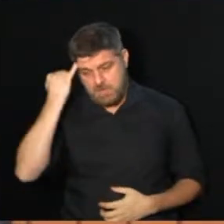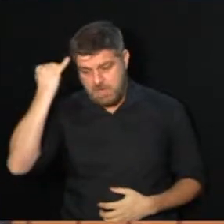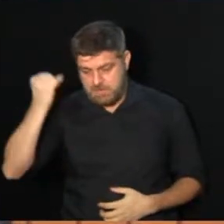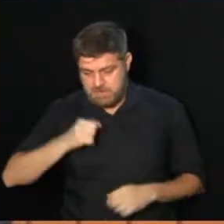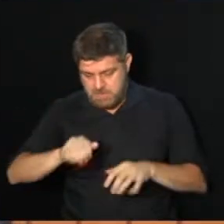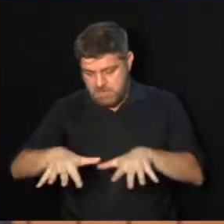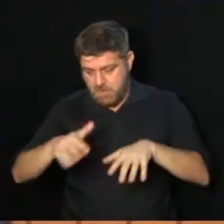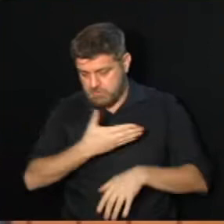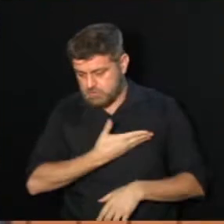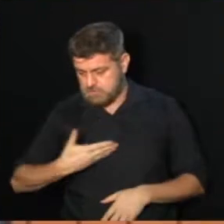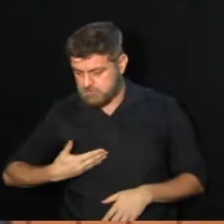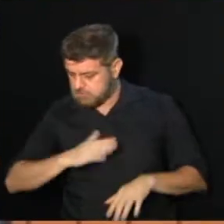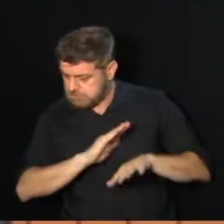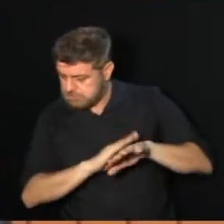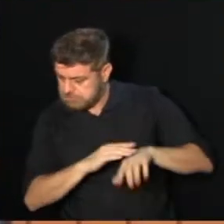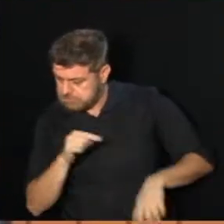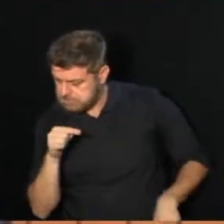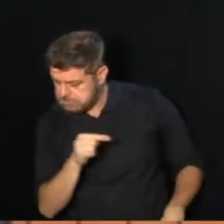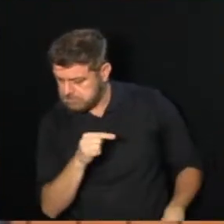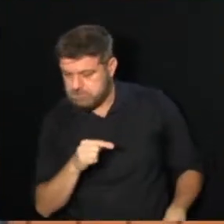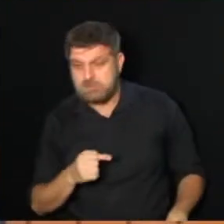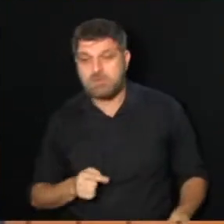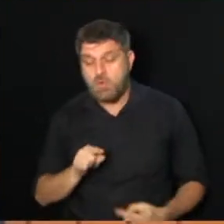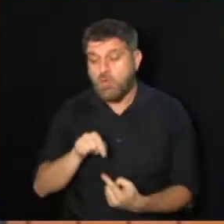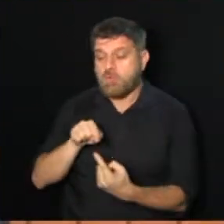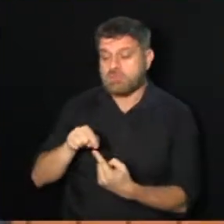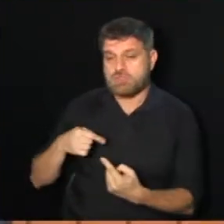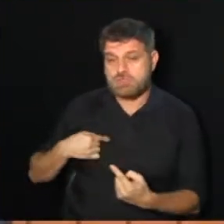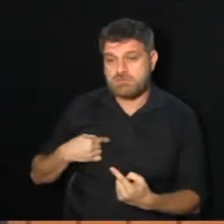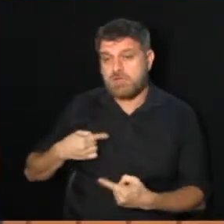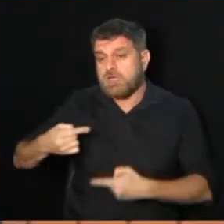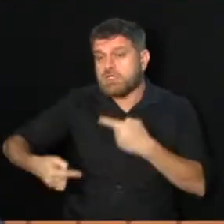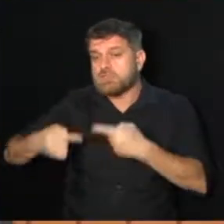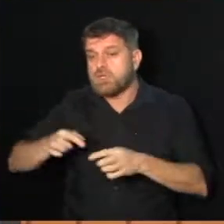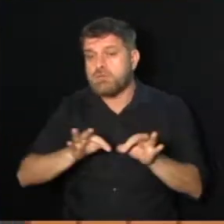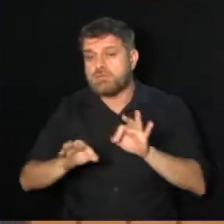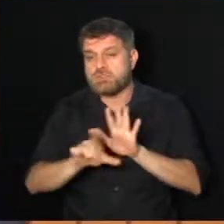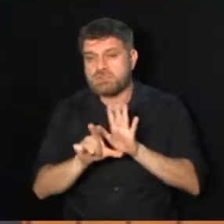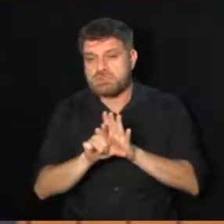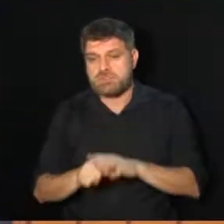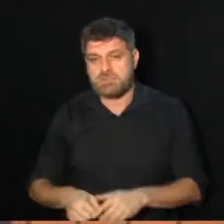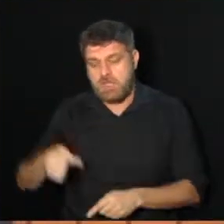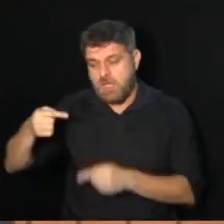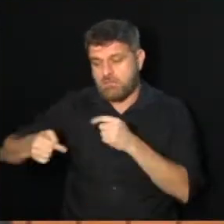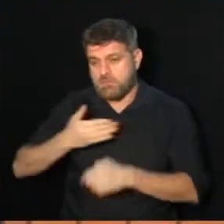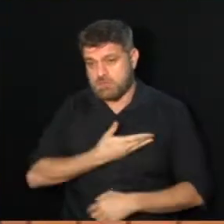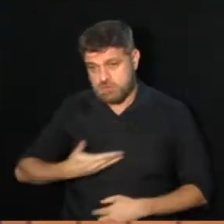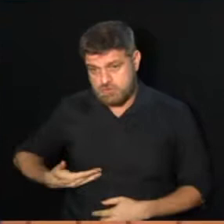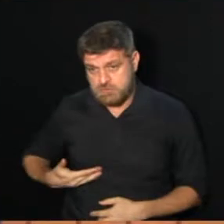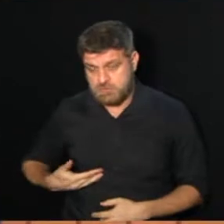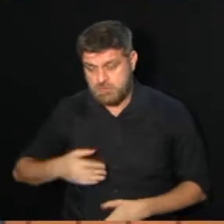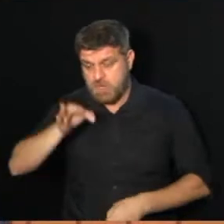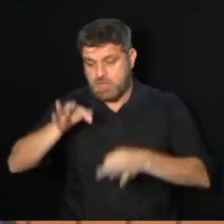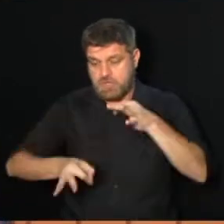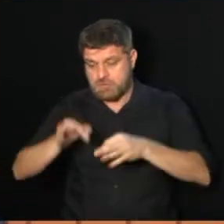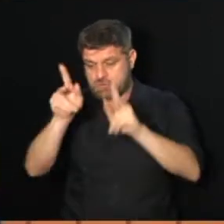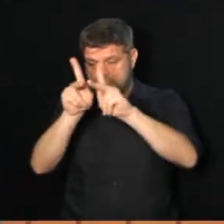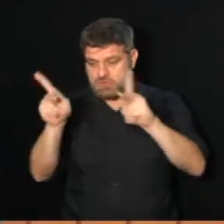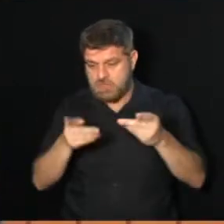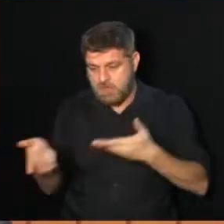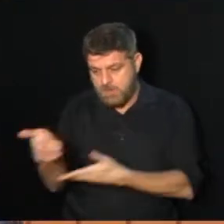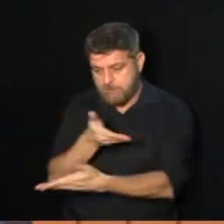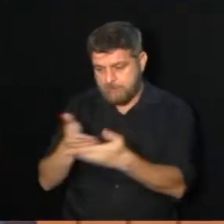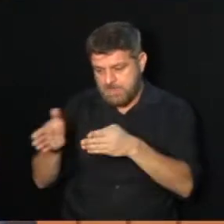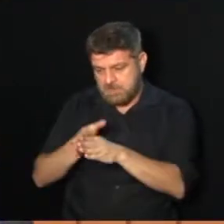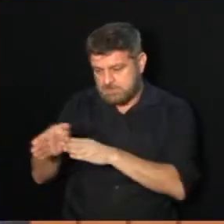essa audiência pública, para discutirmos o projeto de lei que institui a política pública de justiça restaurativa e o